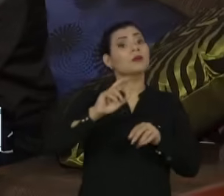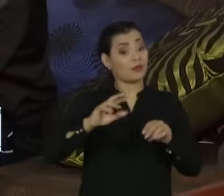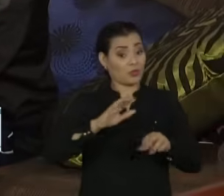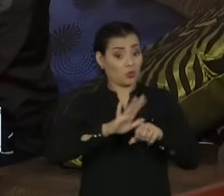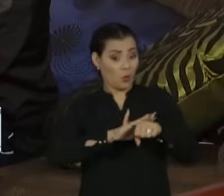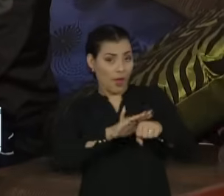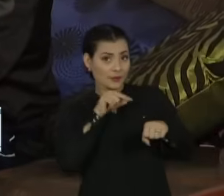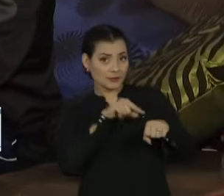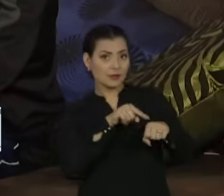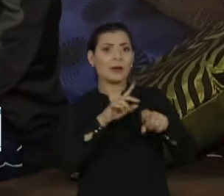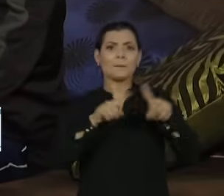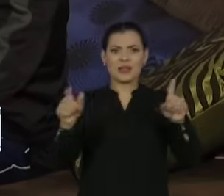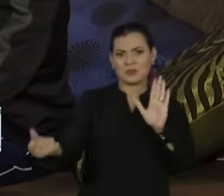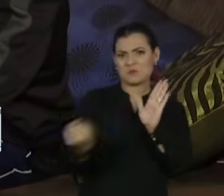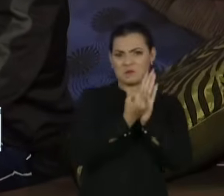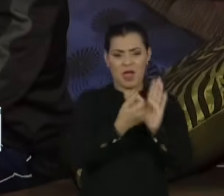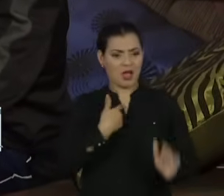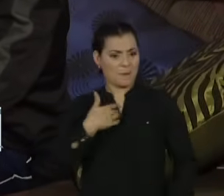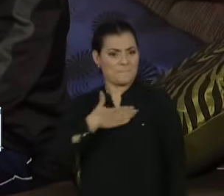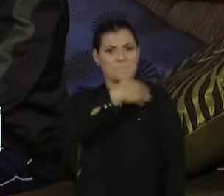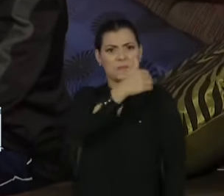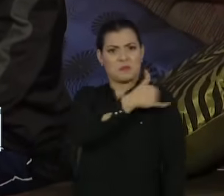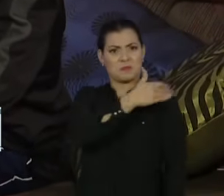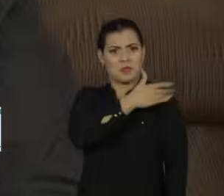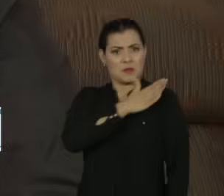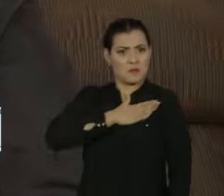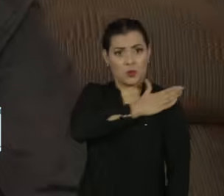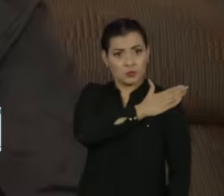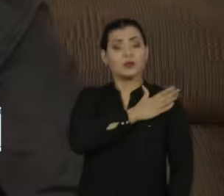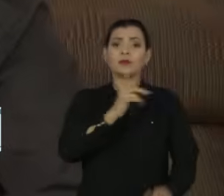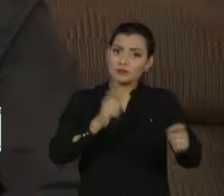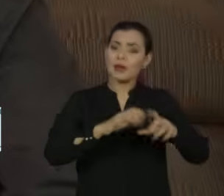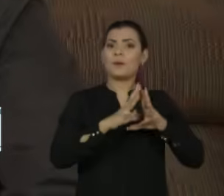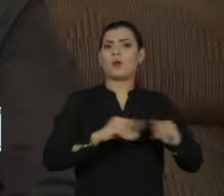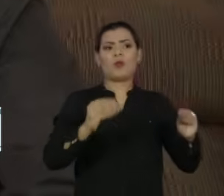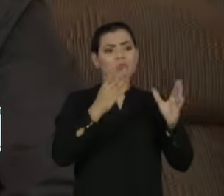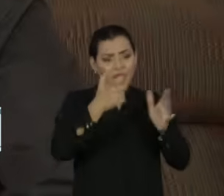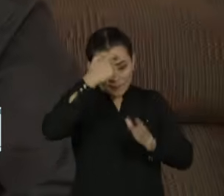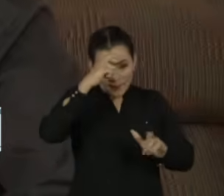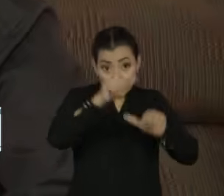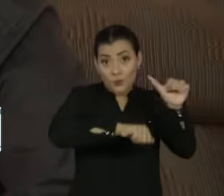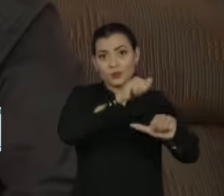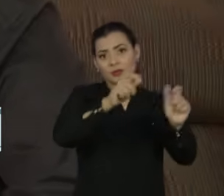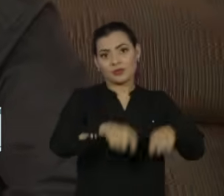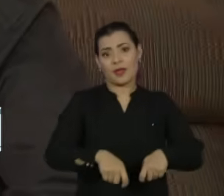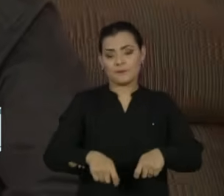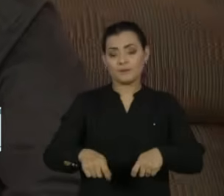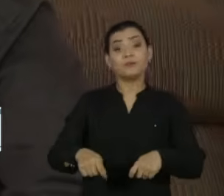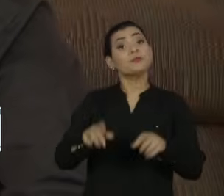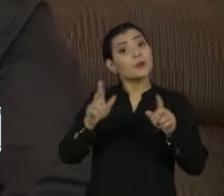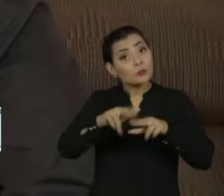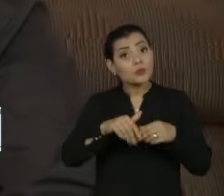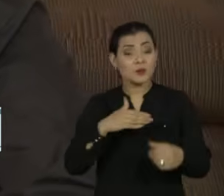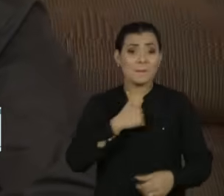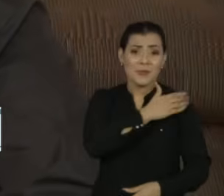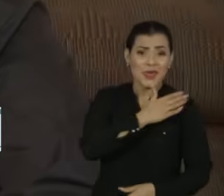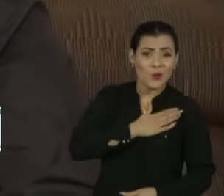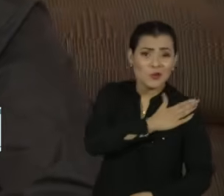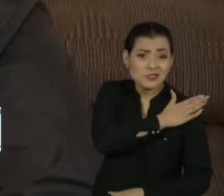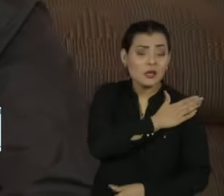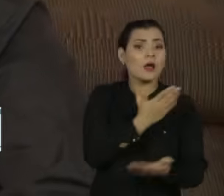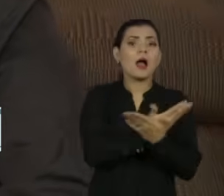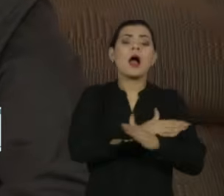doença, o estigma e o preconceito têm cura. Eu acredito que só se combate o preconceito